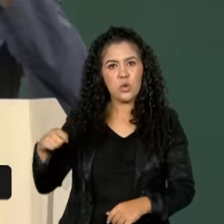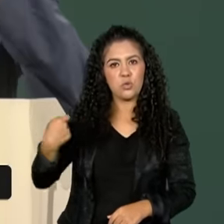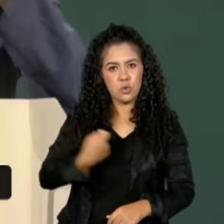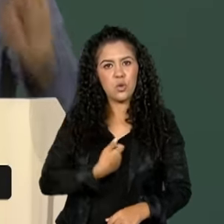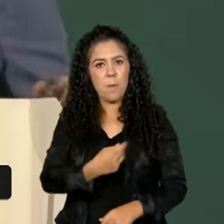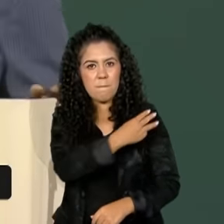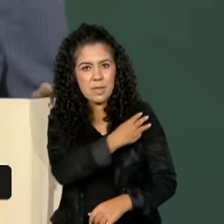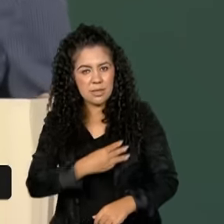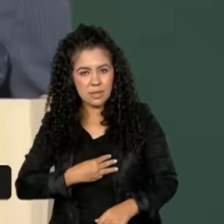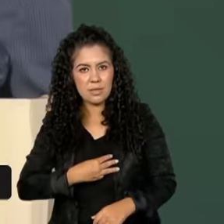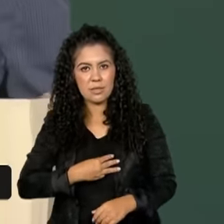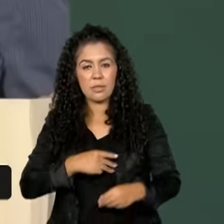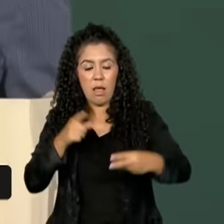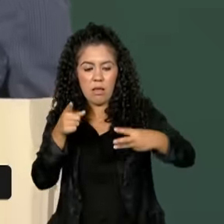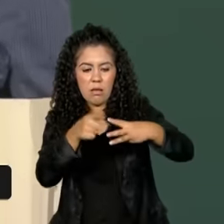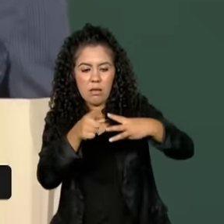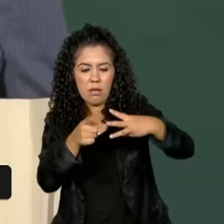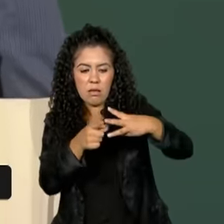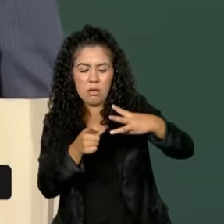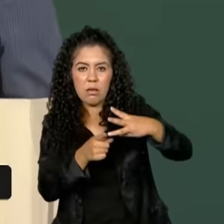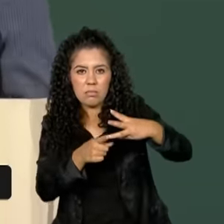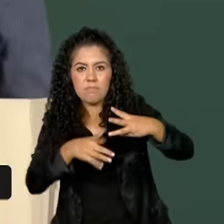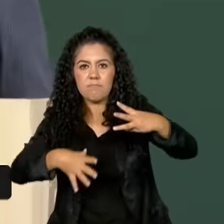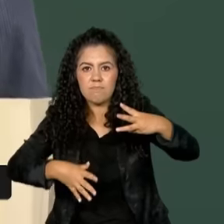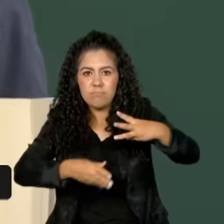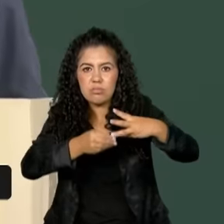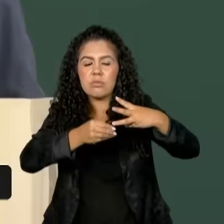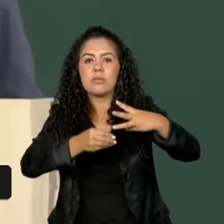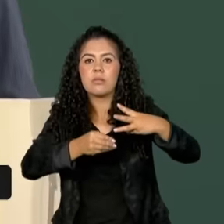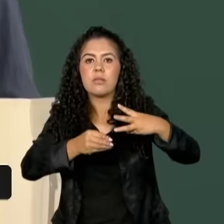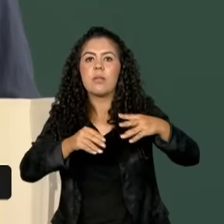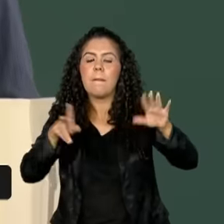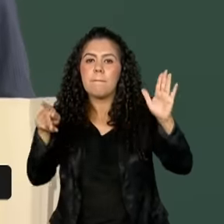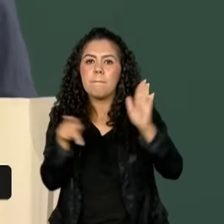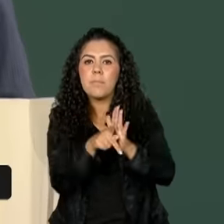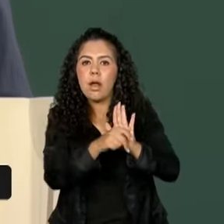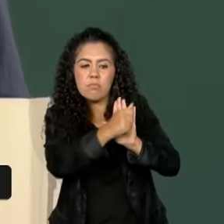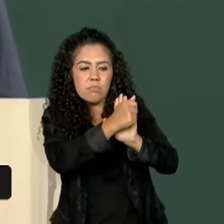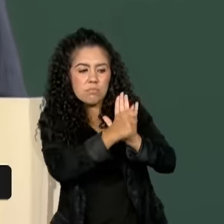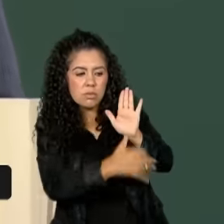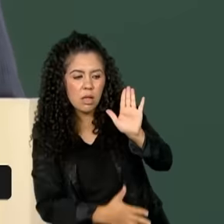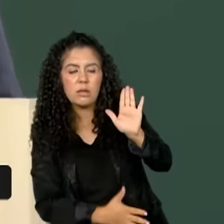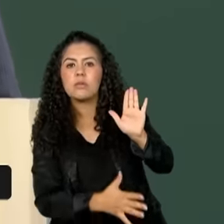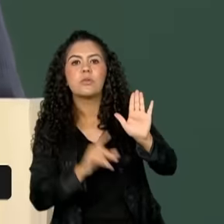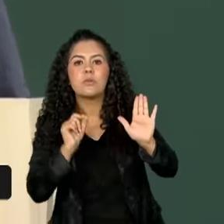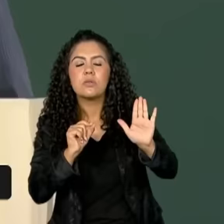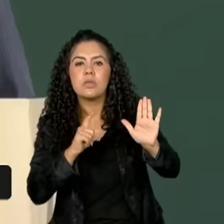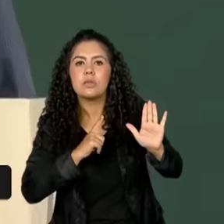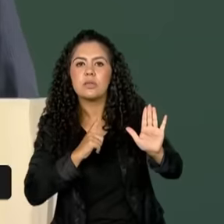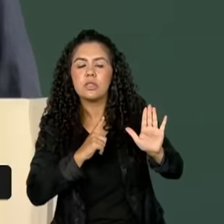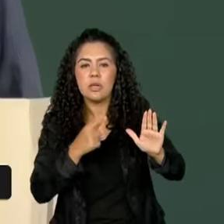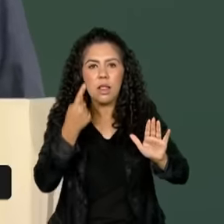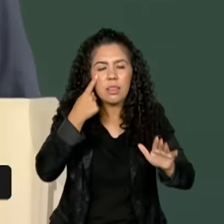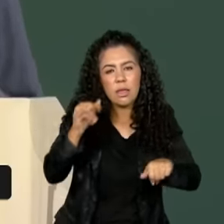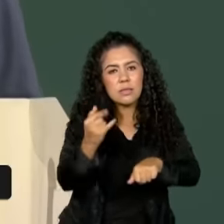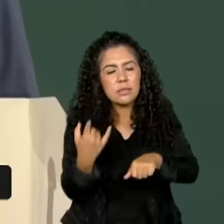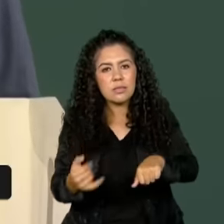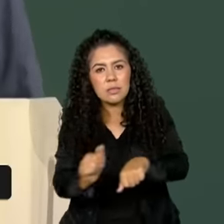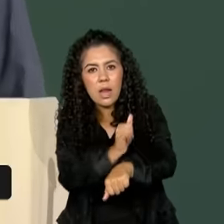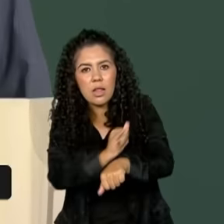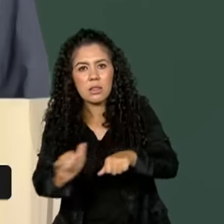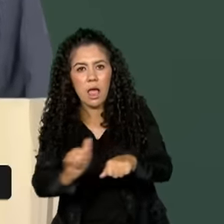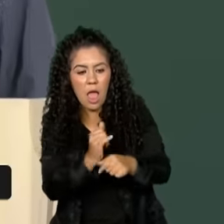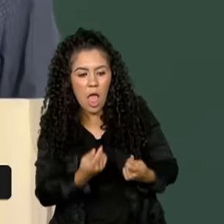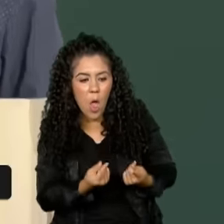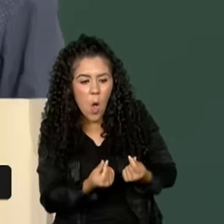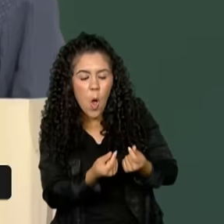3 eixos foram acrescidos, presidente, da sua diretriz de criar instrumentos econômicos para